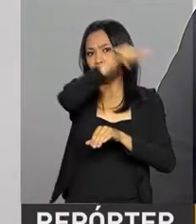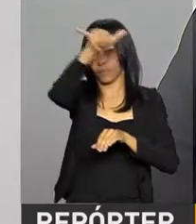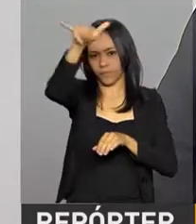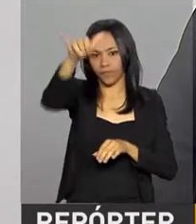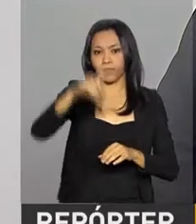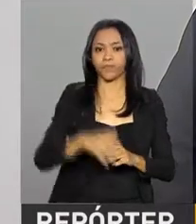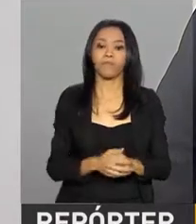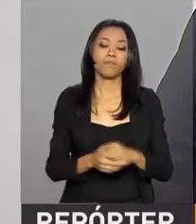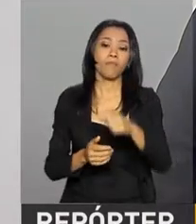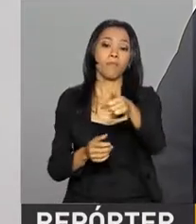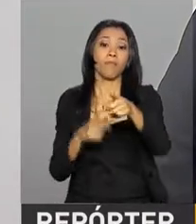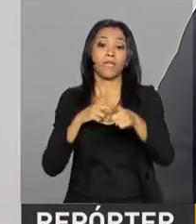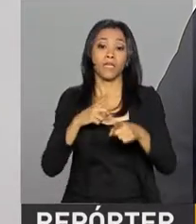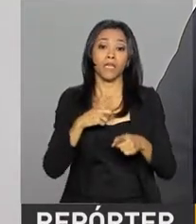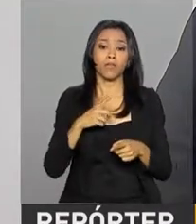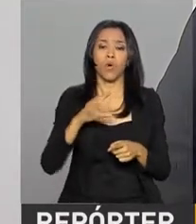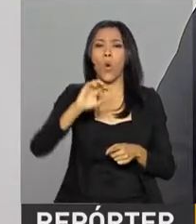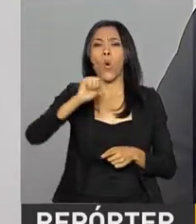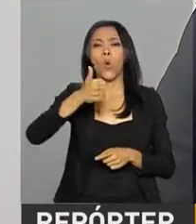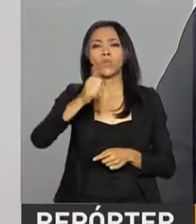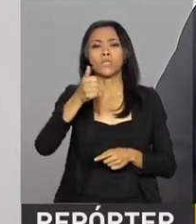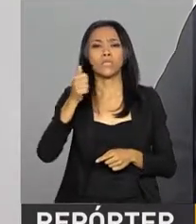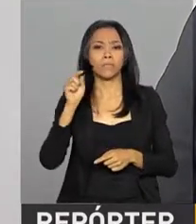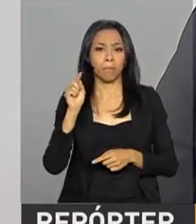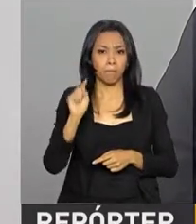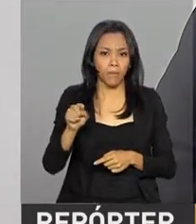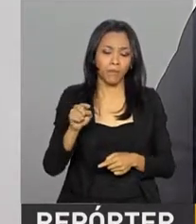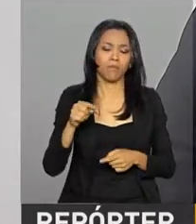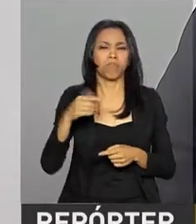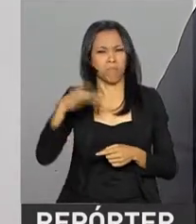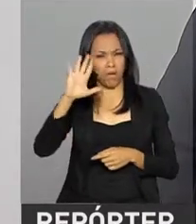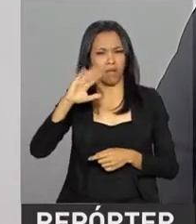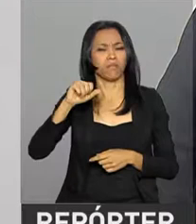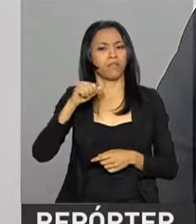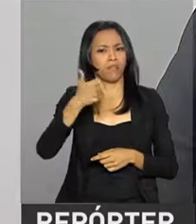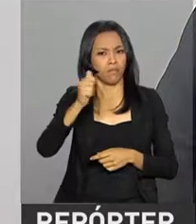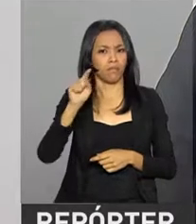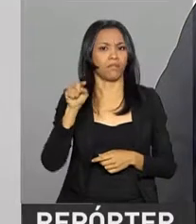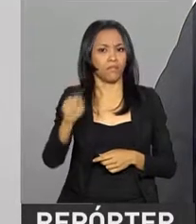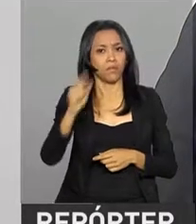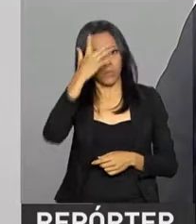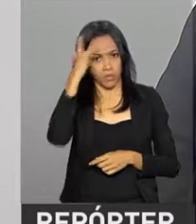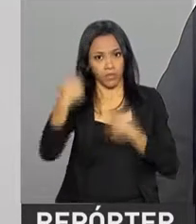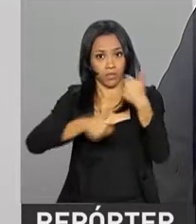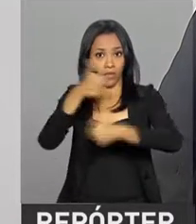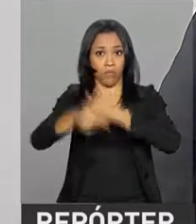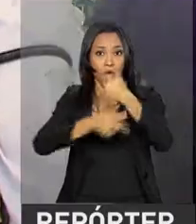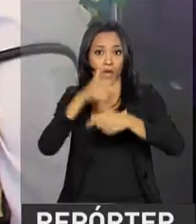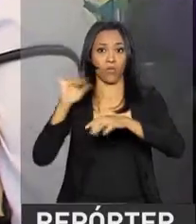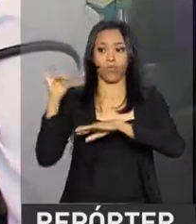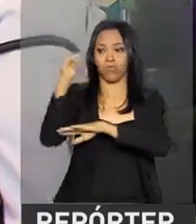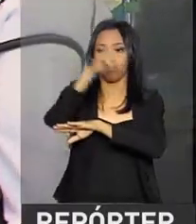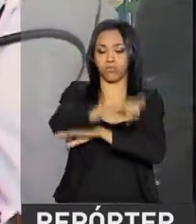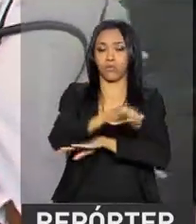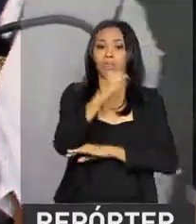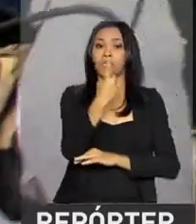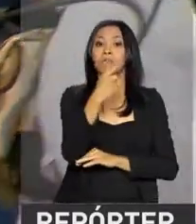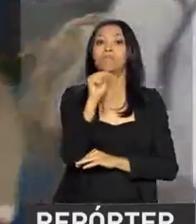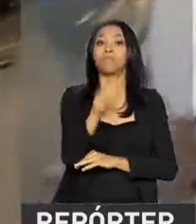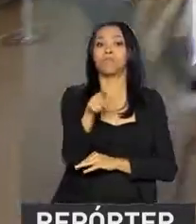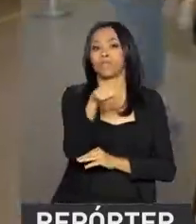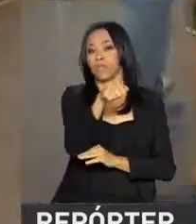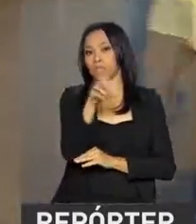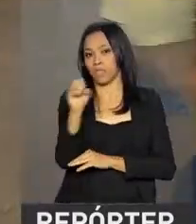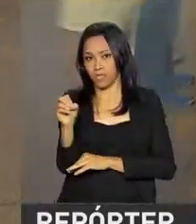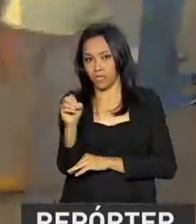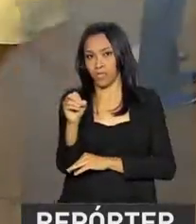de 11.800 trabalhadores que vão estar à disposição dos clientes e 1.700